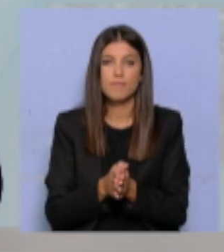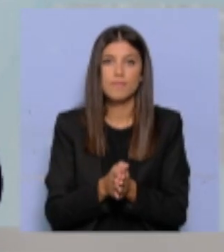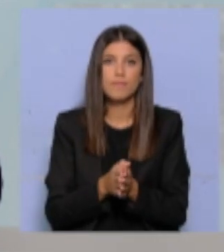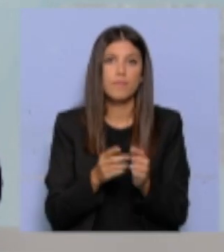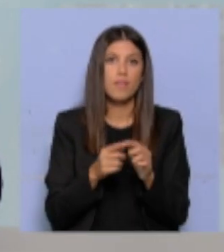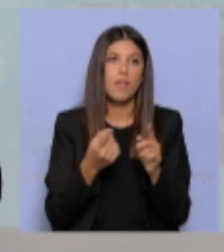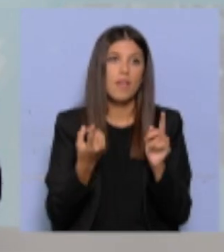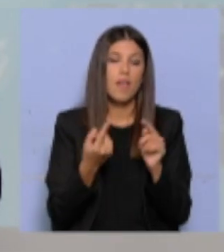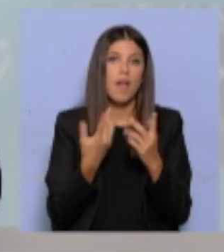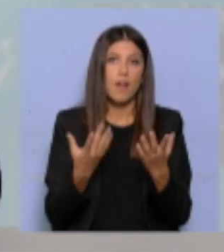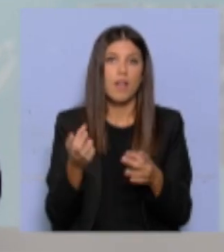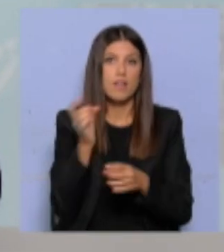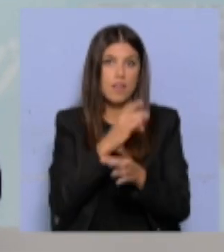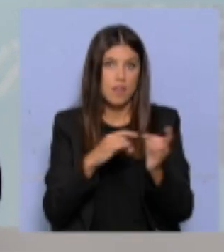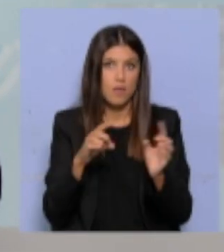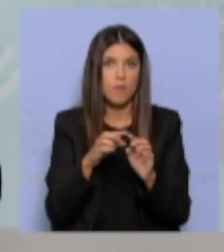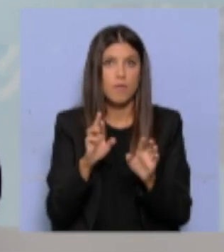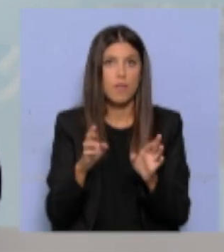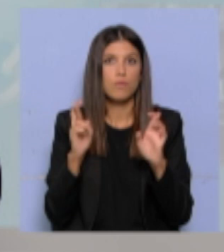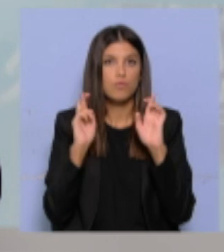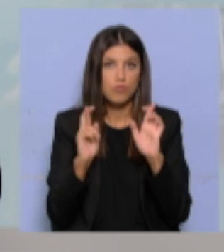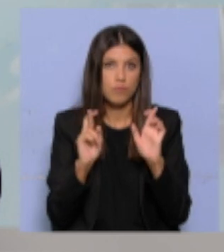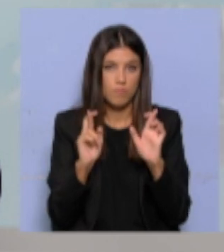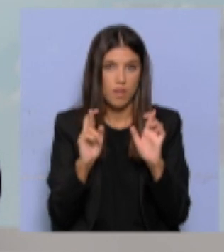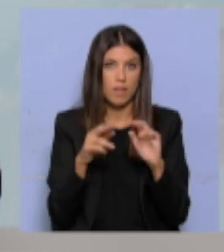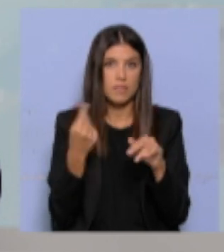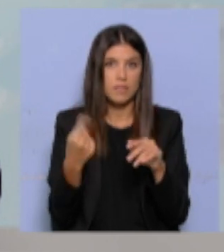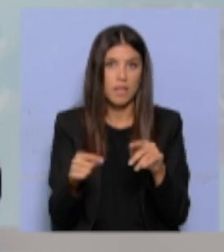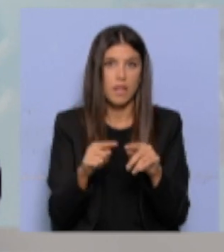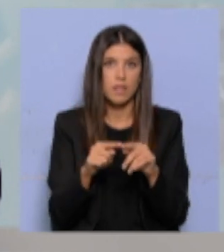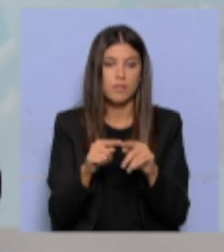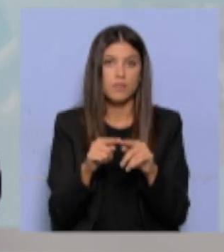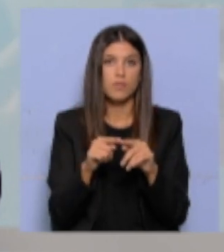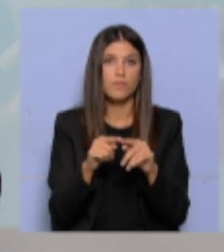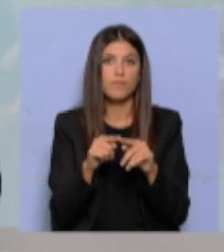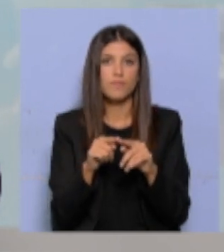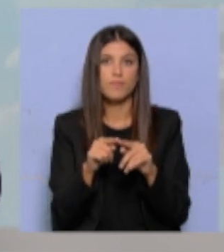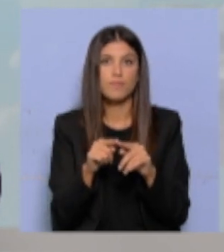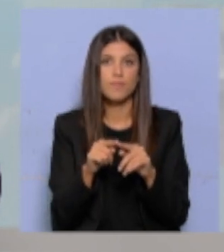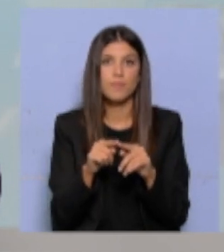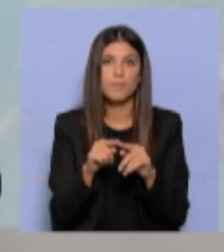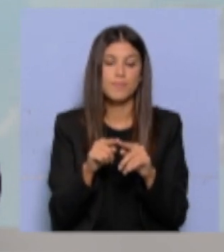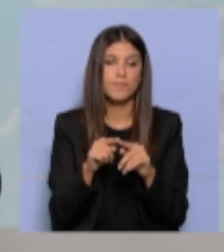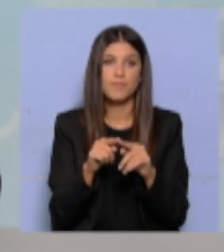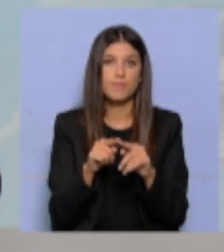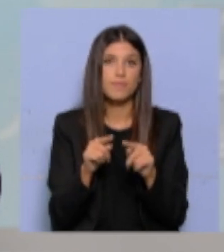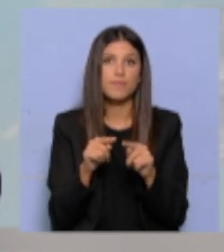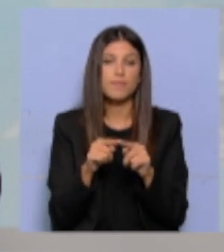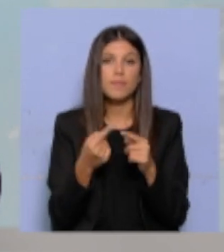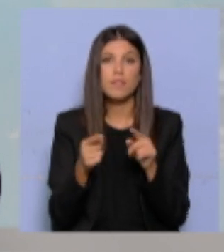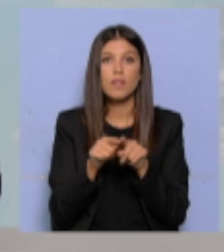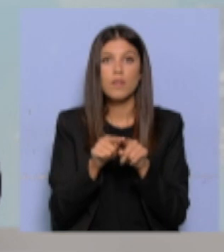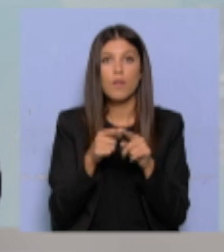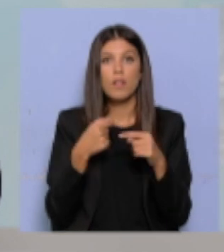Acredito que sim, e tenho esperança que assim seja, porque se assim não for, nós nunca mais passaremos